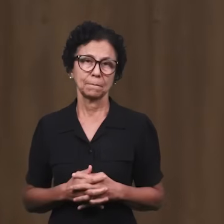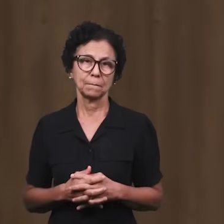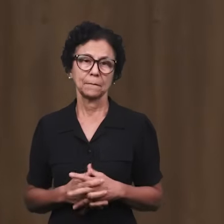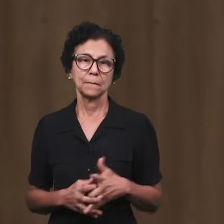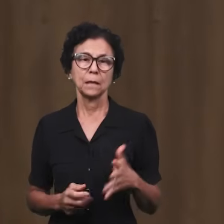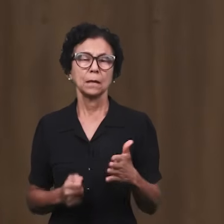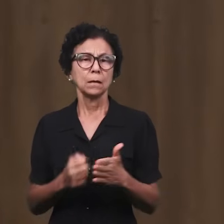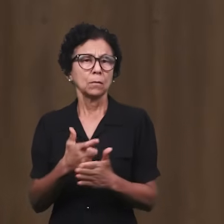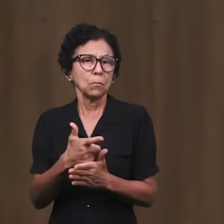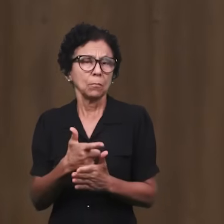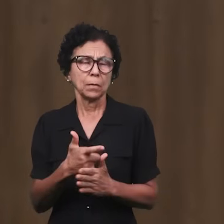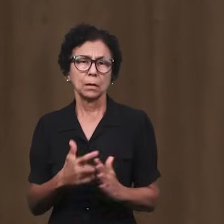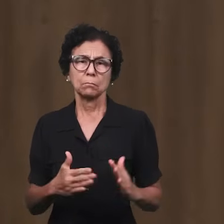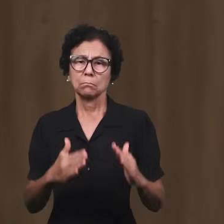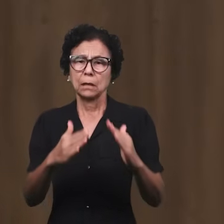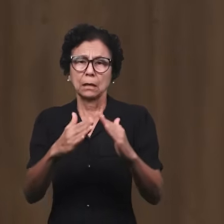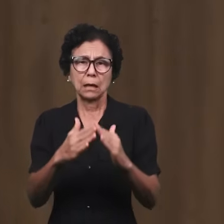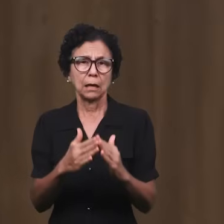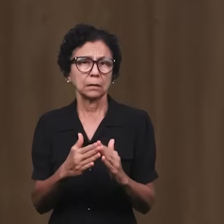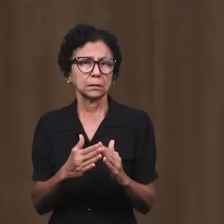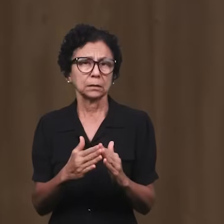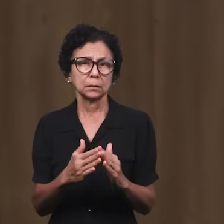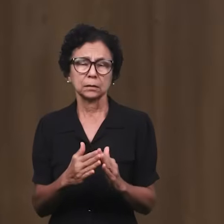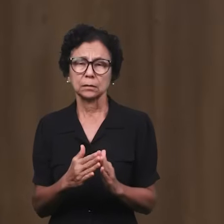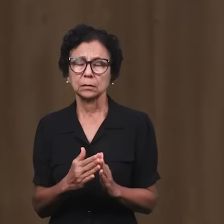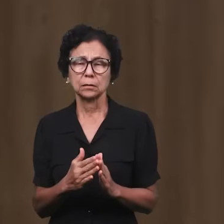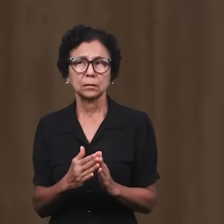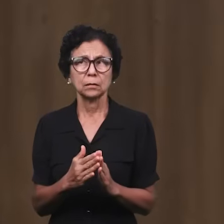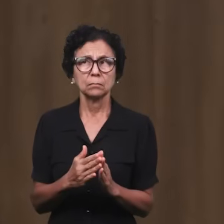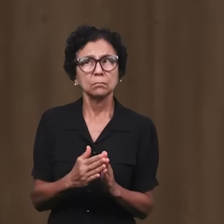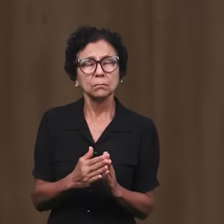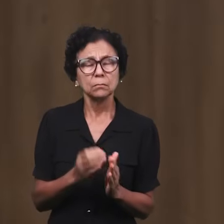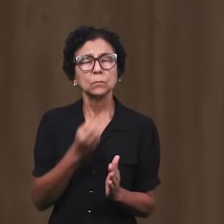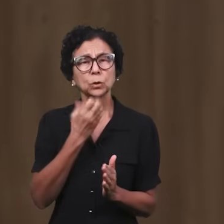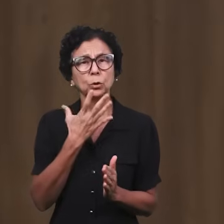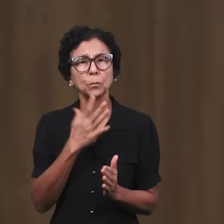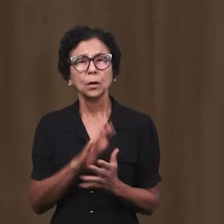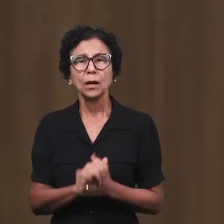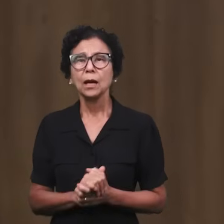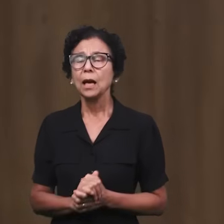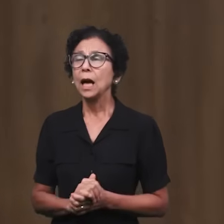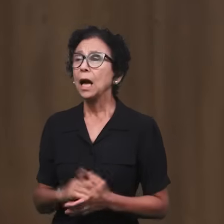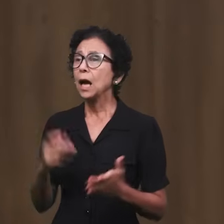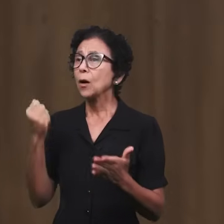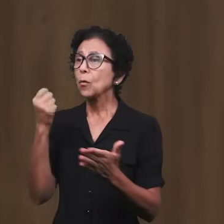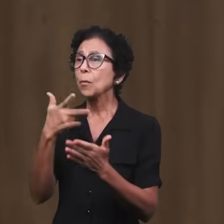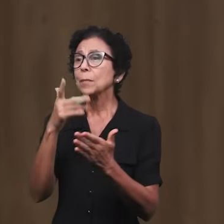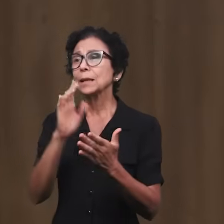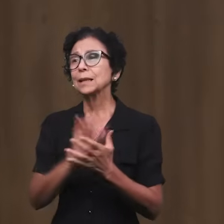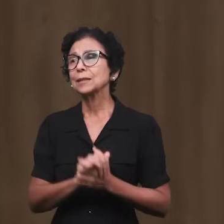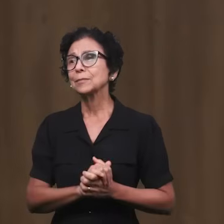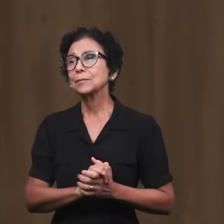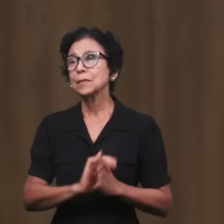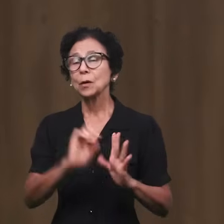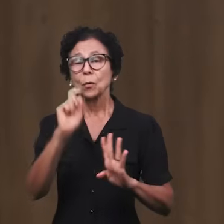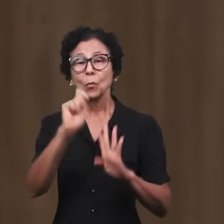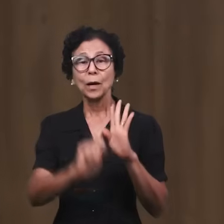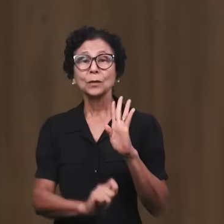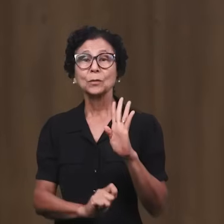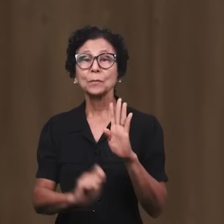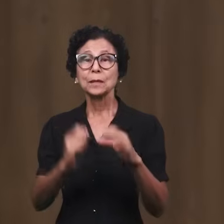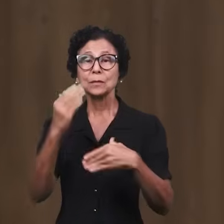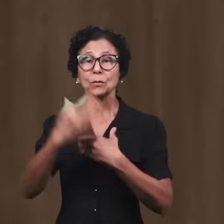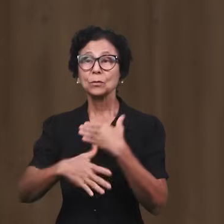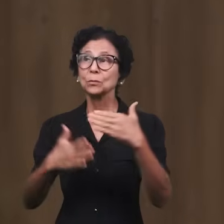é sempre um bom investimento. Ah, mas eu comprei, daqui a 4 meses eu passei num concurso. Hoje